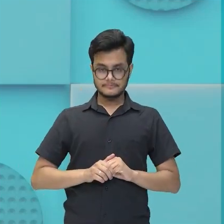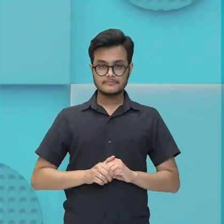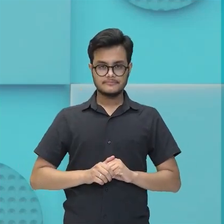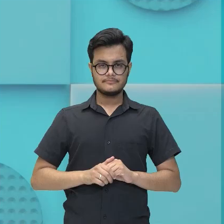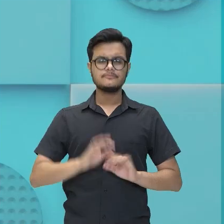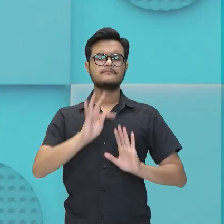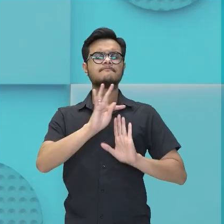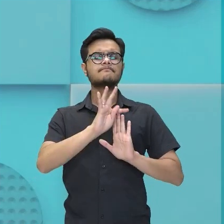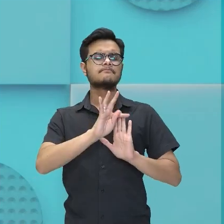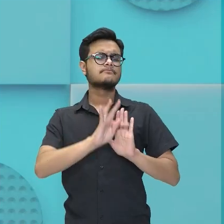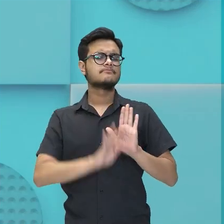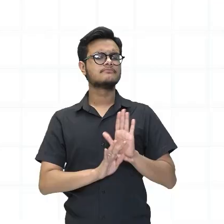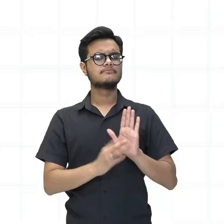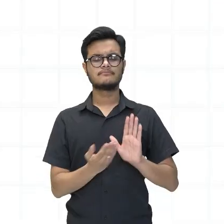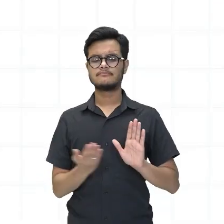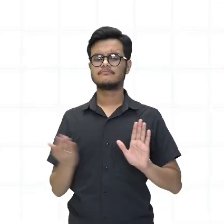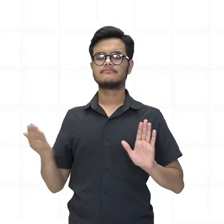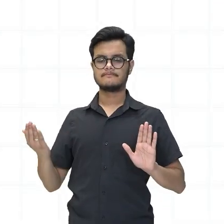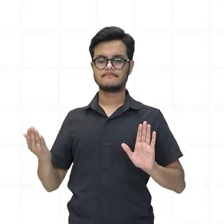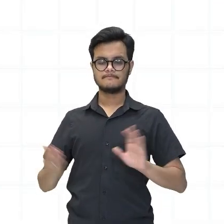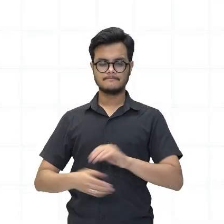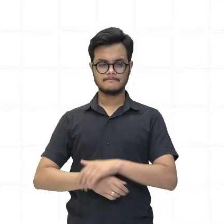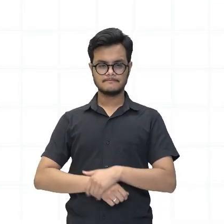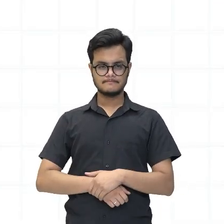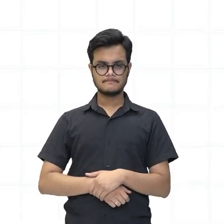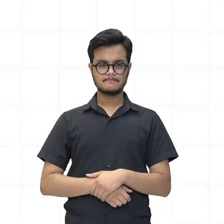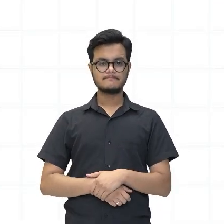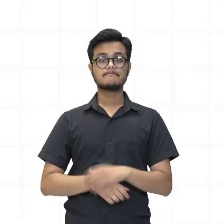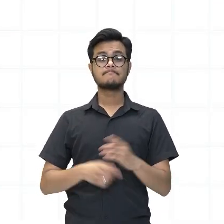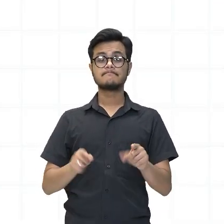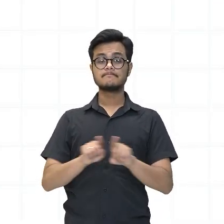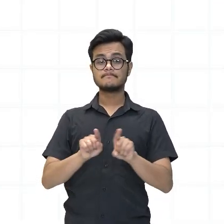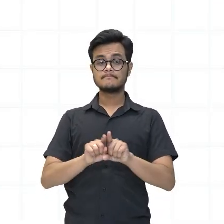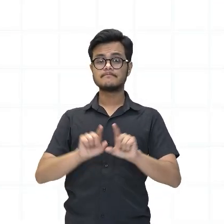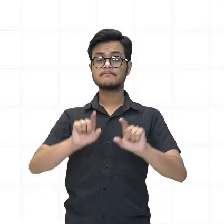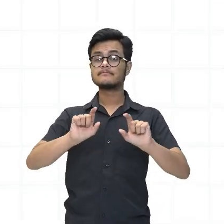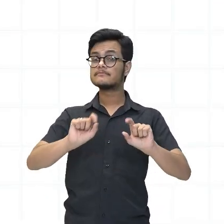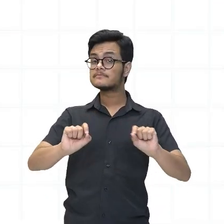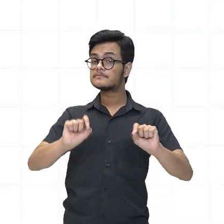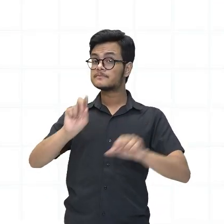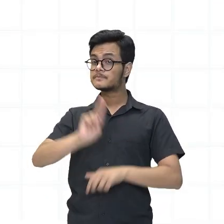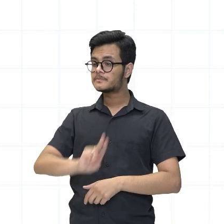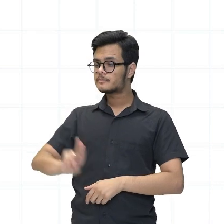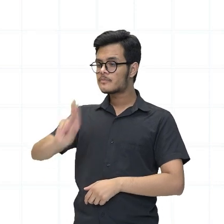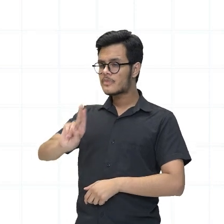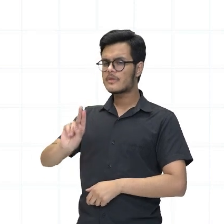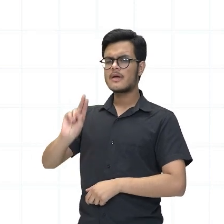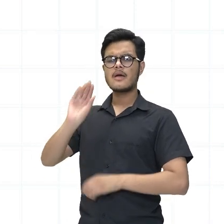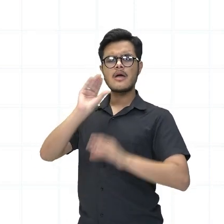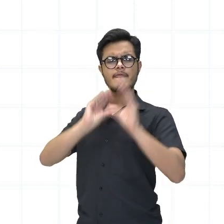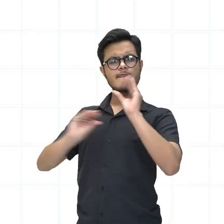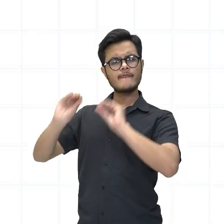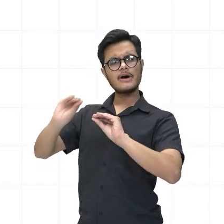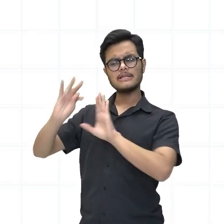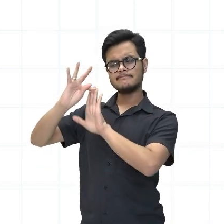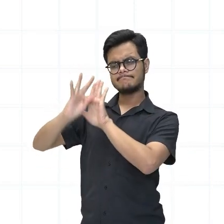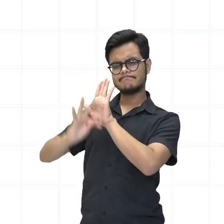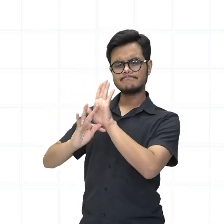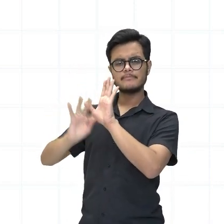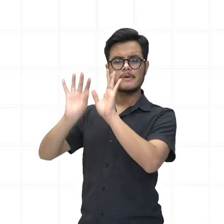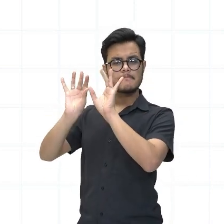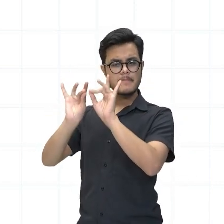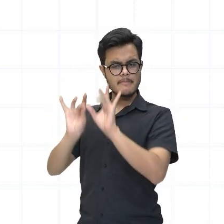texto aí, para que vocês possam perceber, é utilizar discurso direto ou discurso indireto,